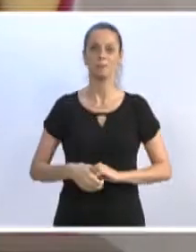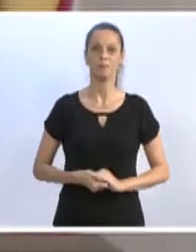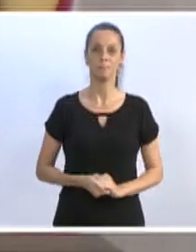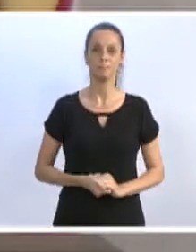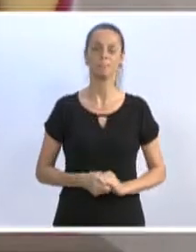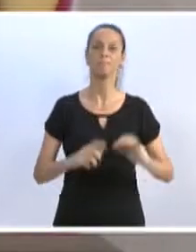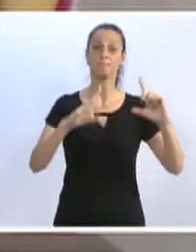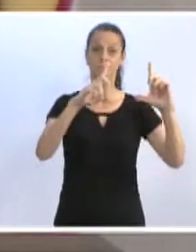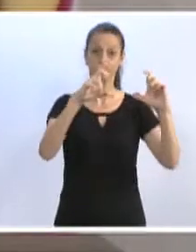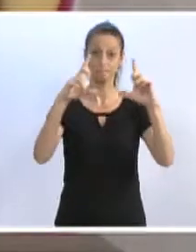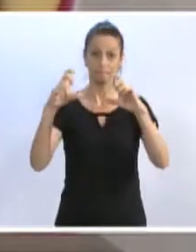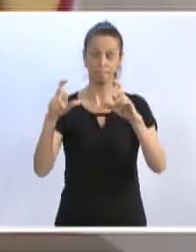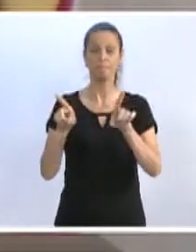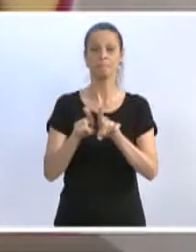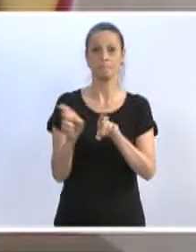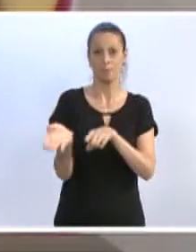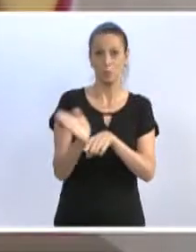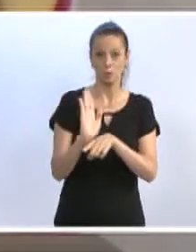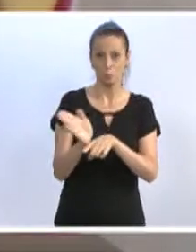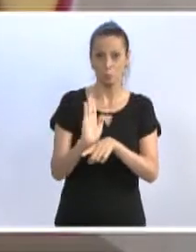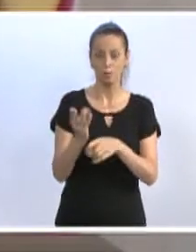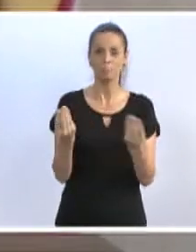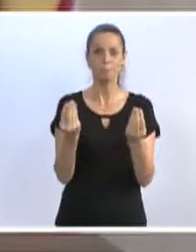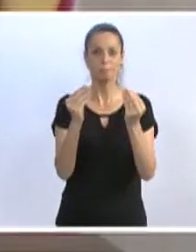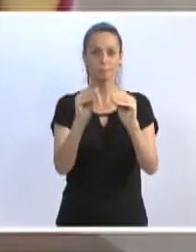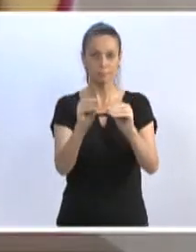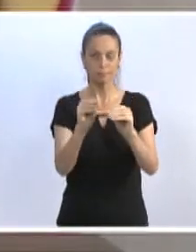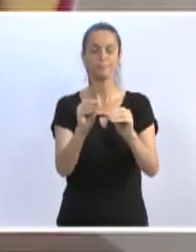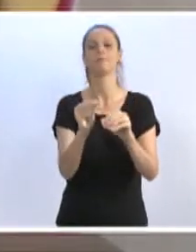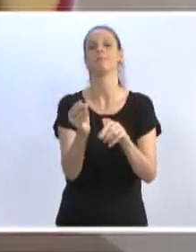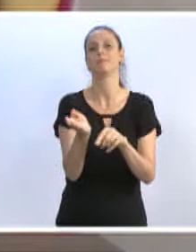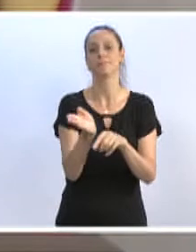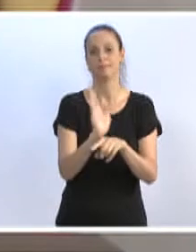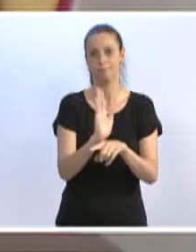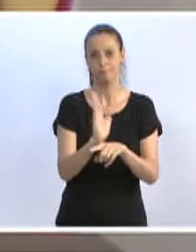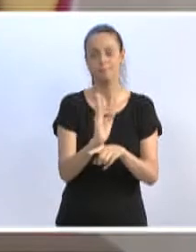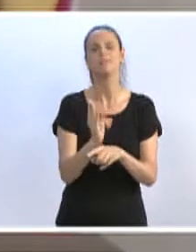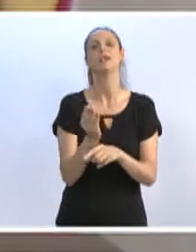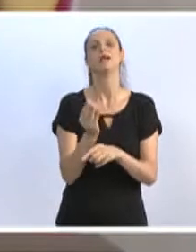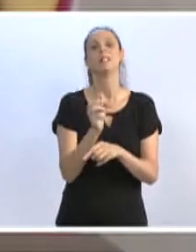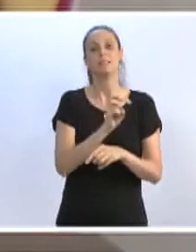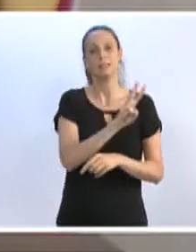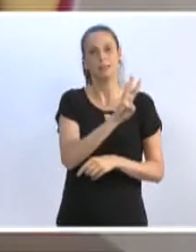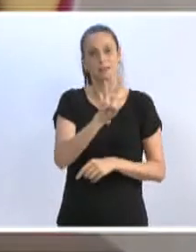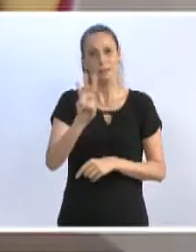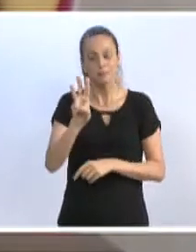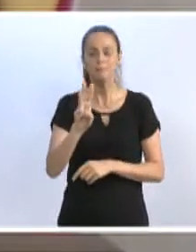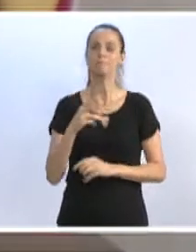As fotos e o vídeo está disponibilizado no site da Câmara,